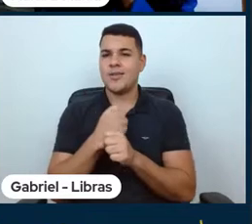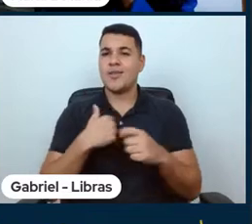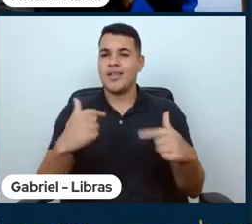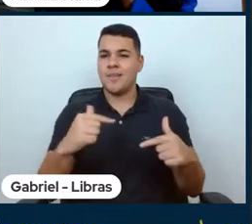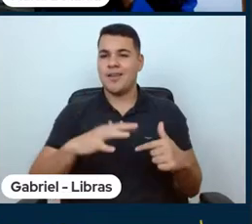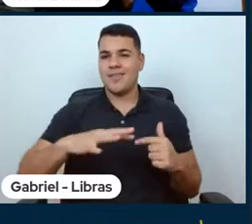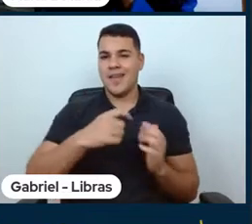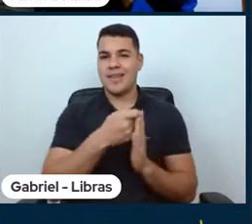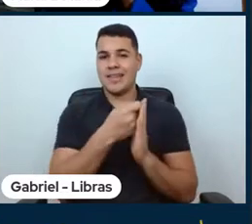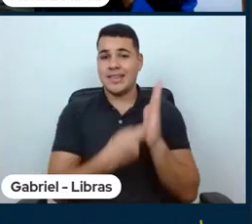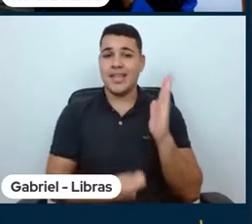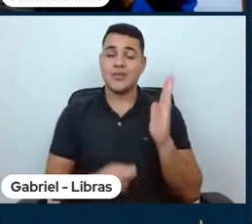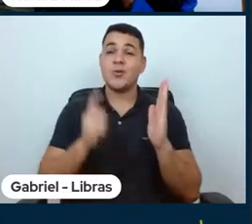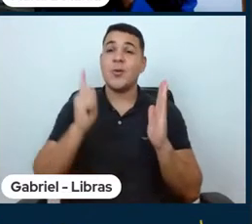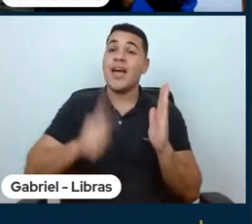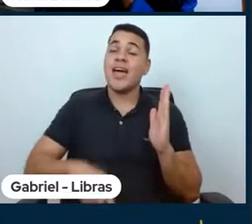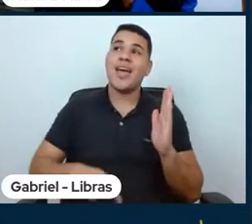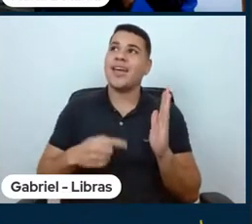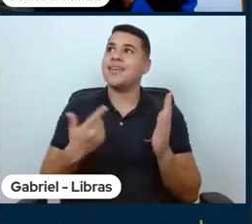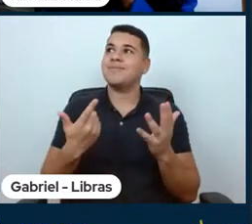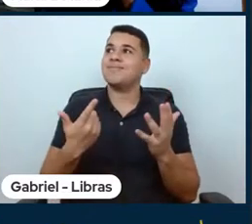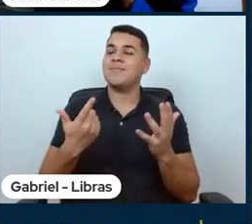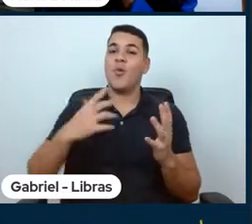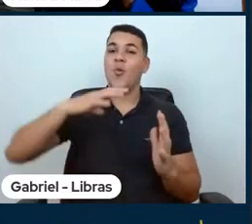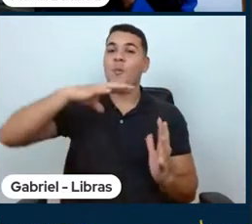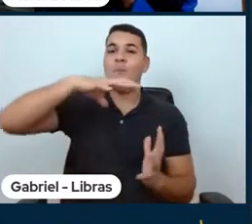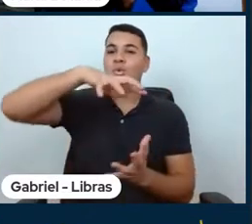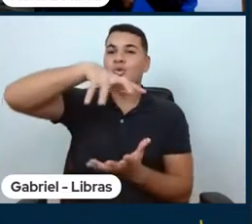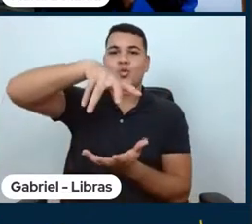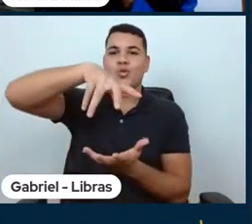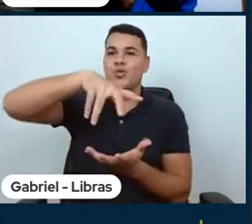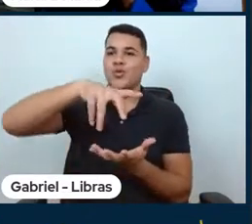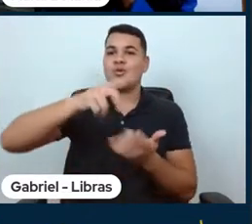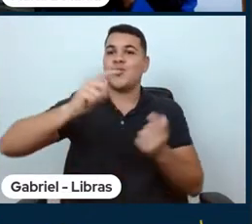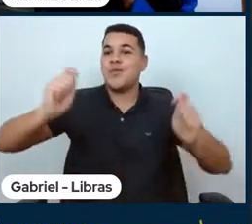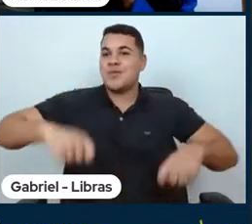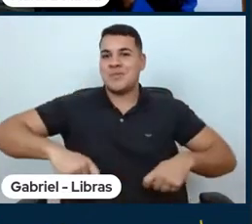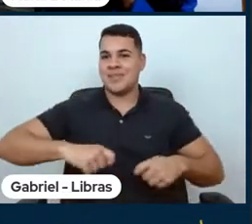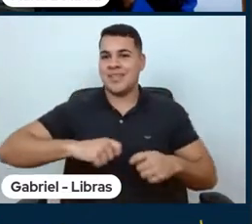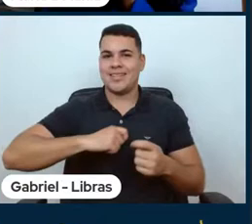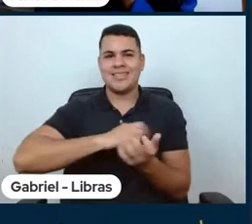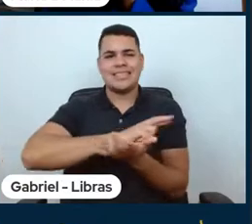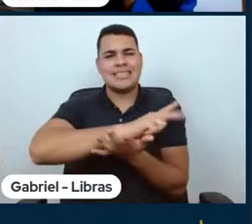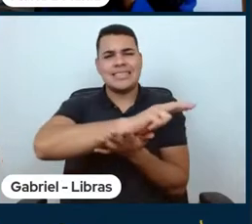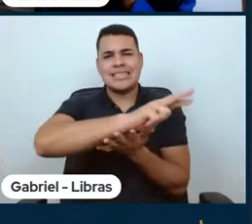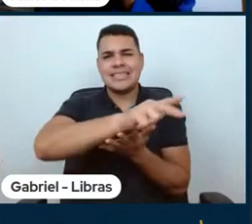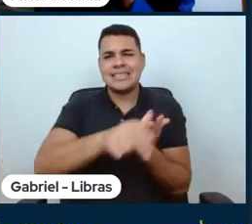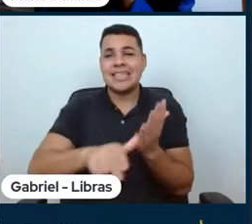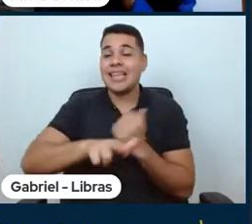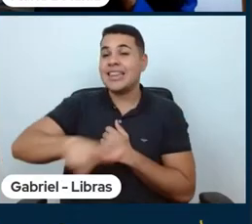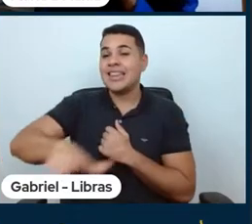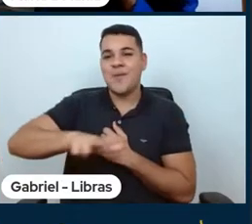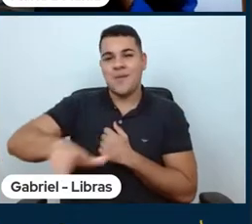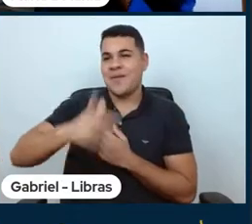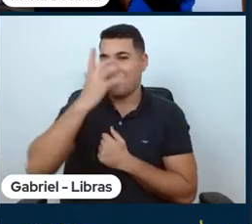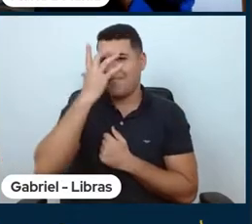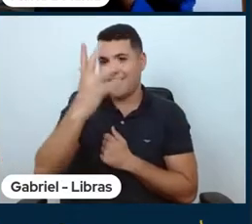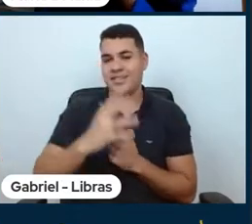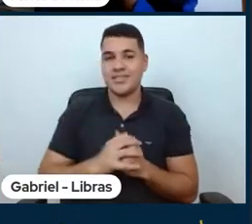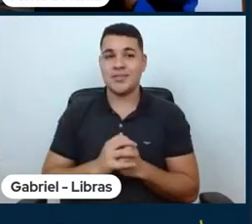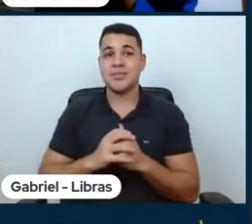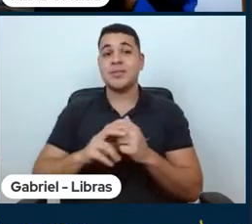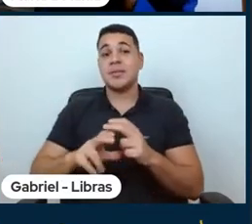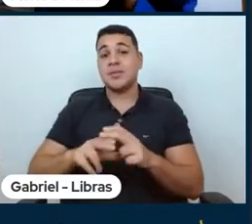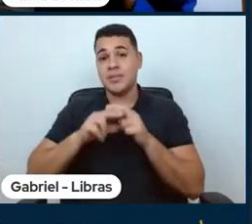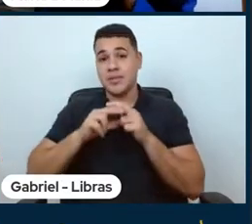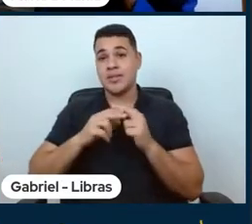um mundo gigantesco. É um mundo gigantesco. E não é fácil. Então, para mim, essa foi a minha